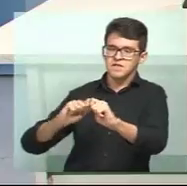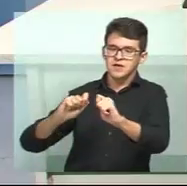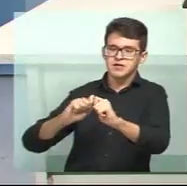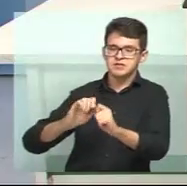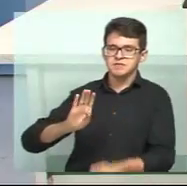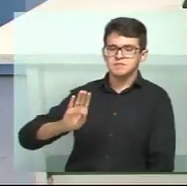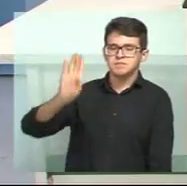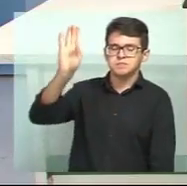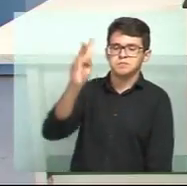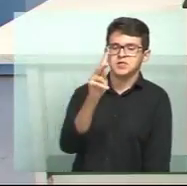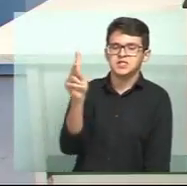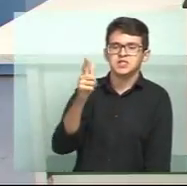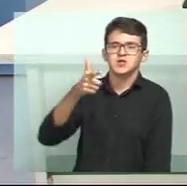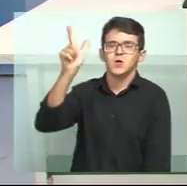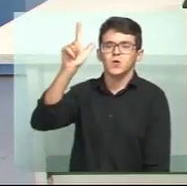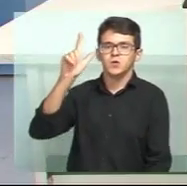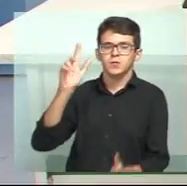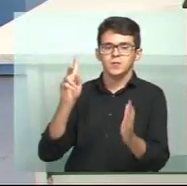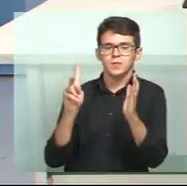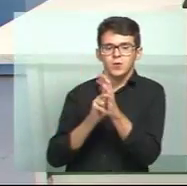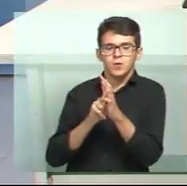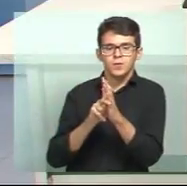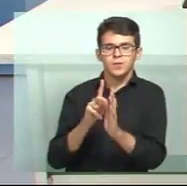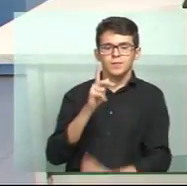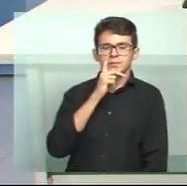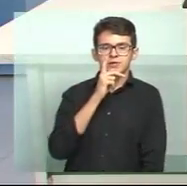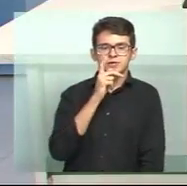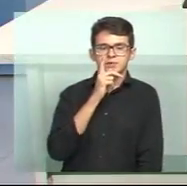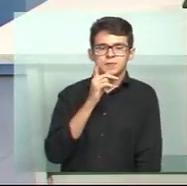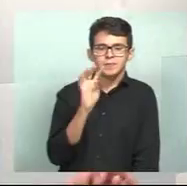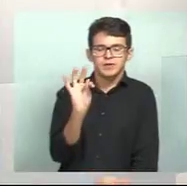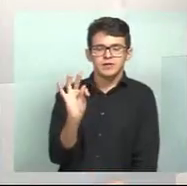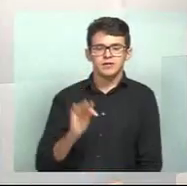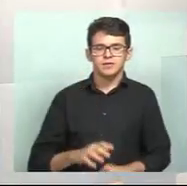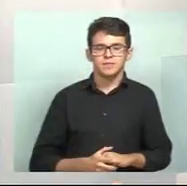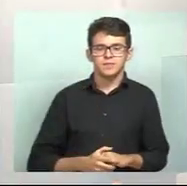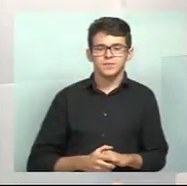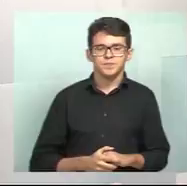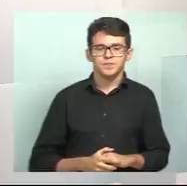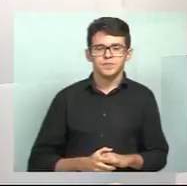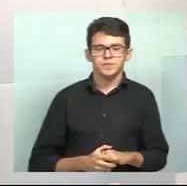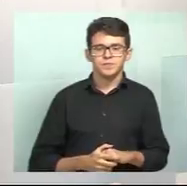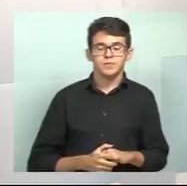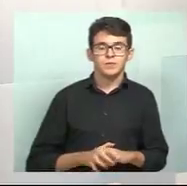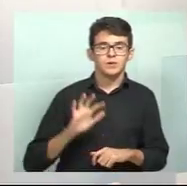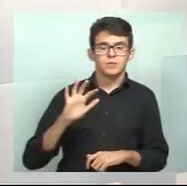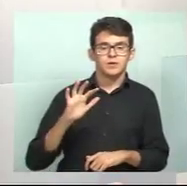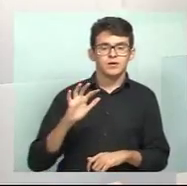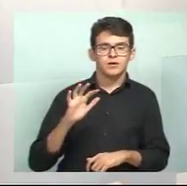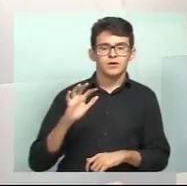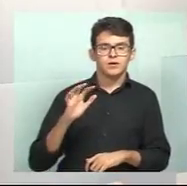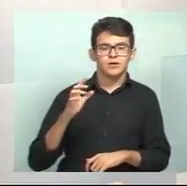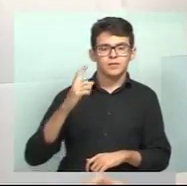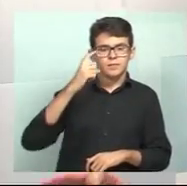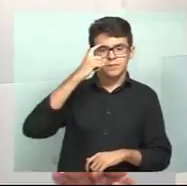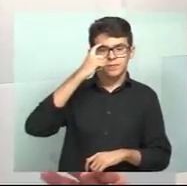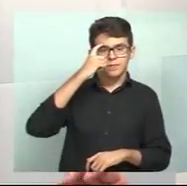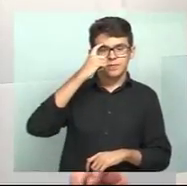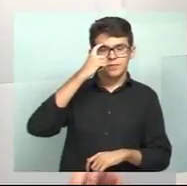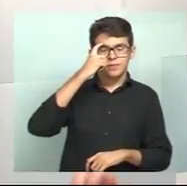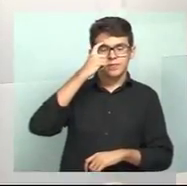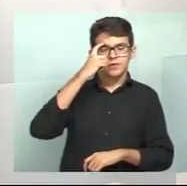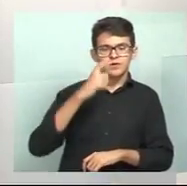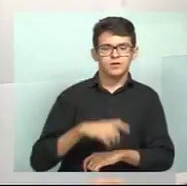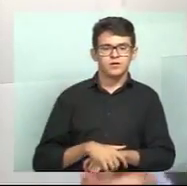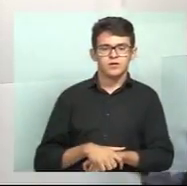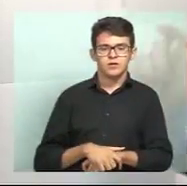É interessante e é engraçado, ele se esquece. 23 milhões para os irmãos batistas do